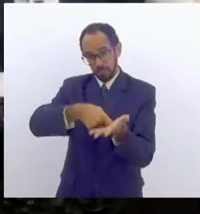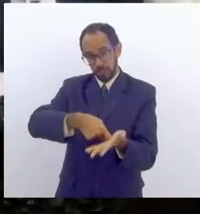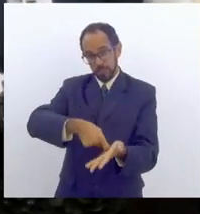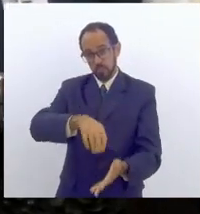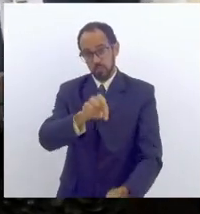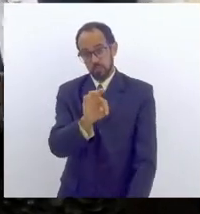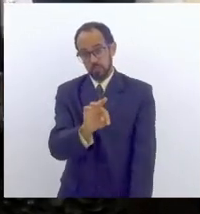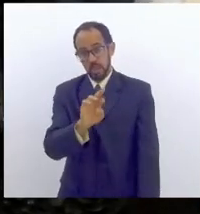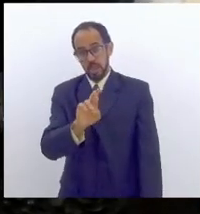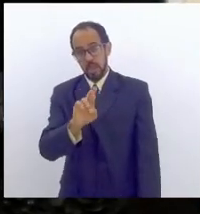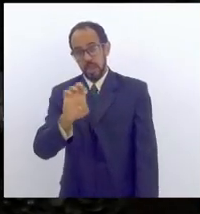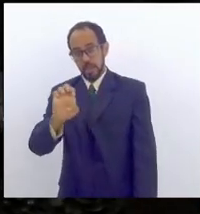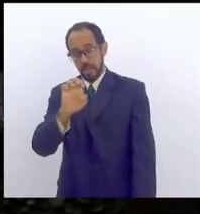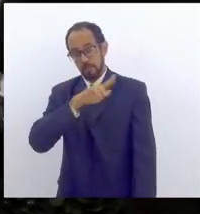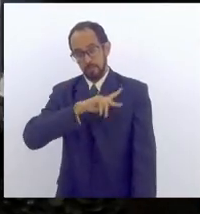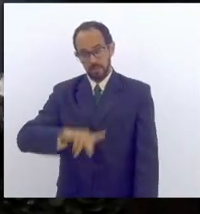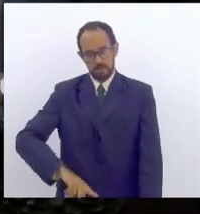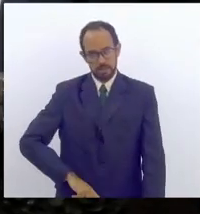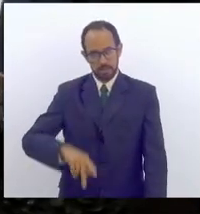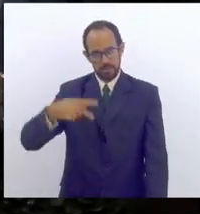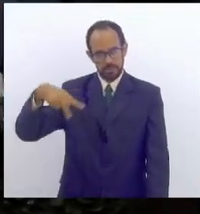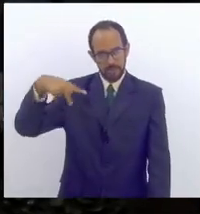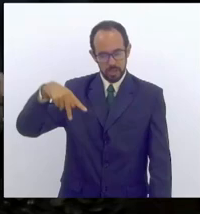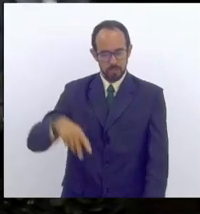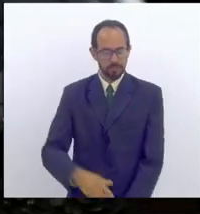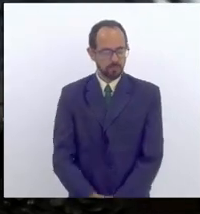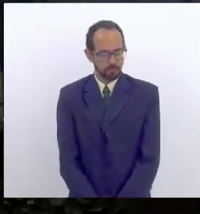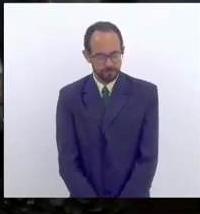do presidente do TJ.